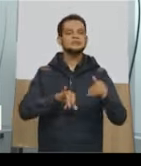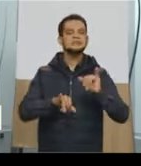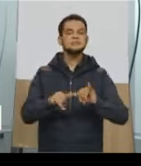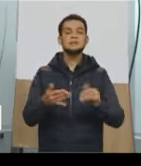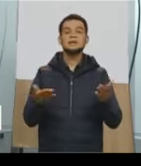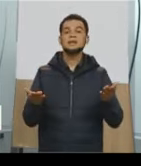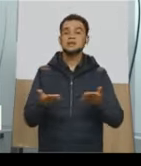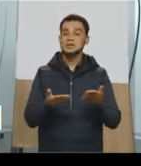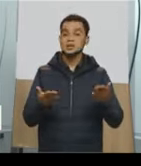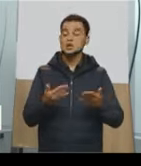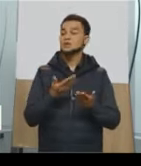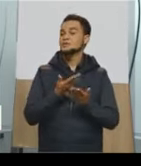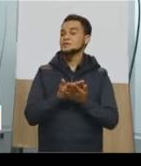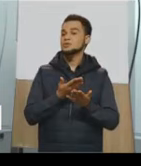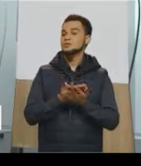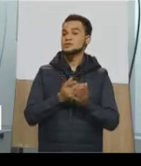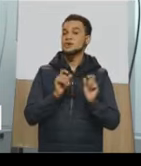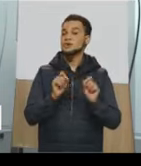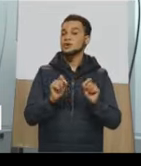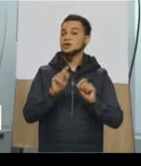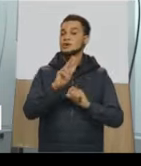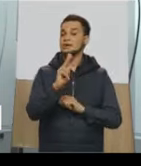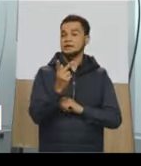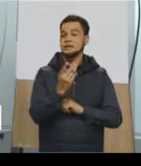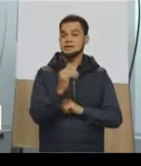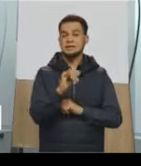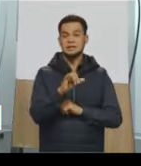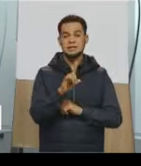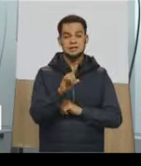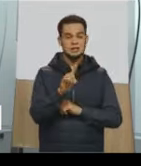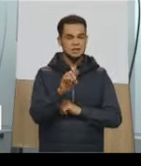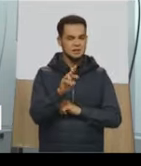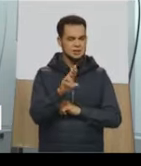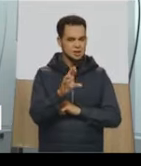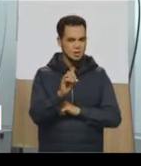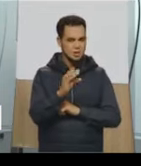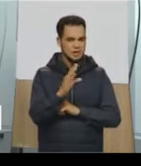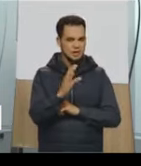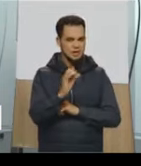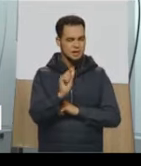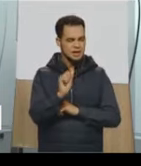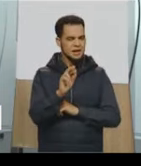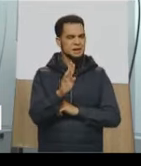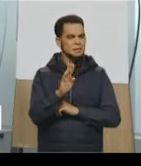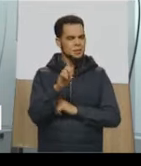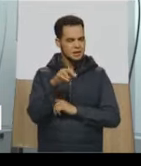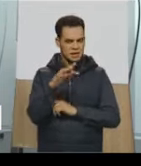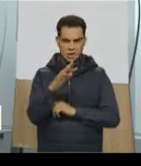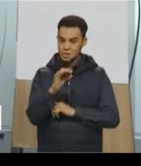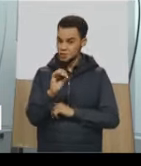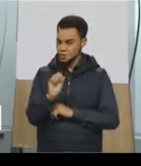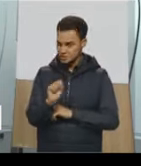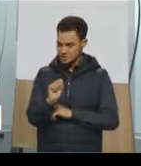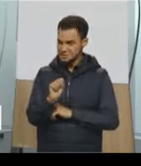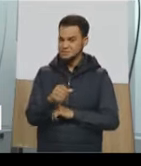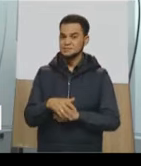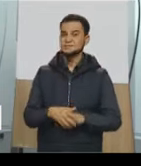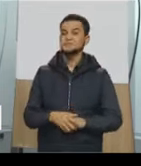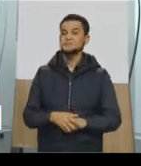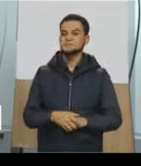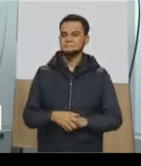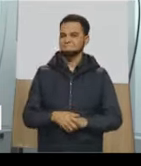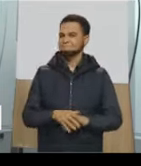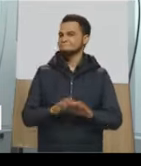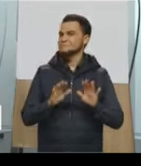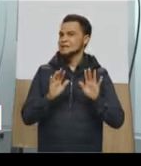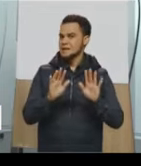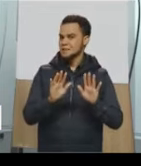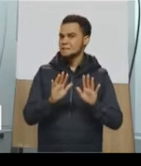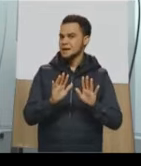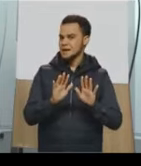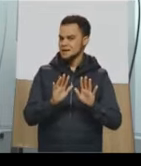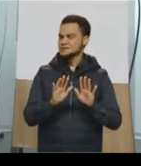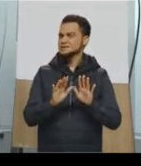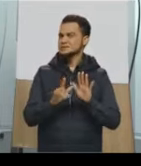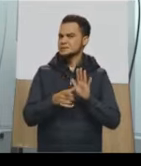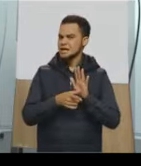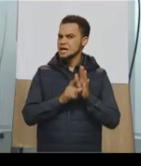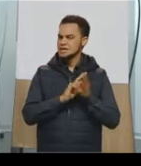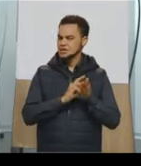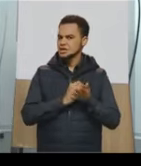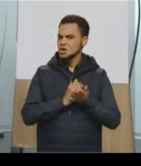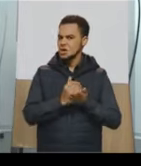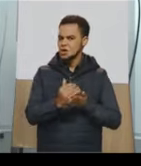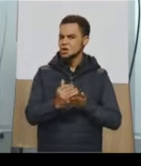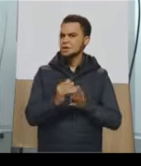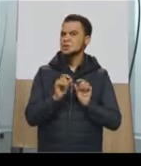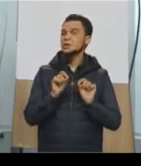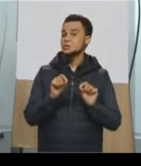trabalhar hidrocarbonetos. Bom, antes de começarmos a falar exatamente do que envolve o PET volume 2, nós